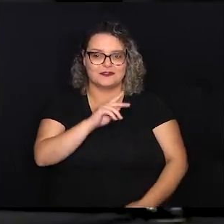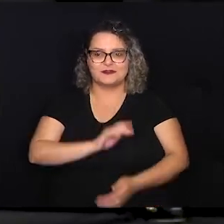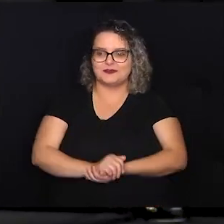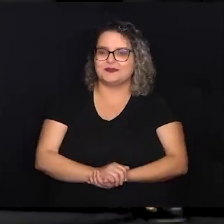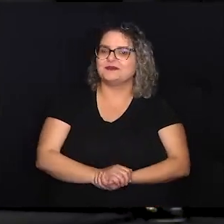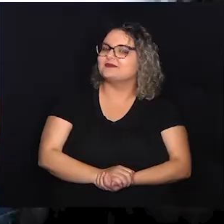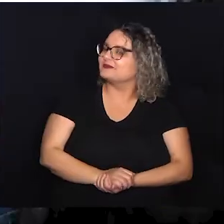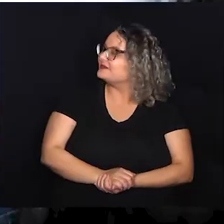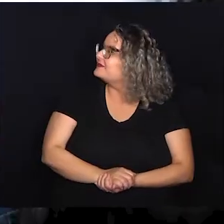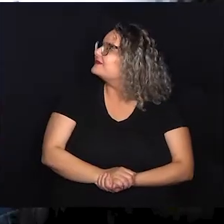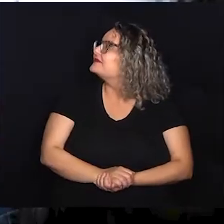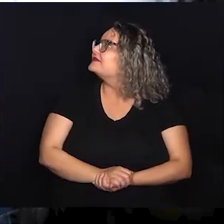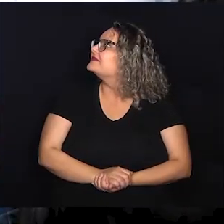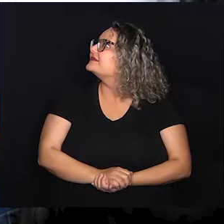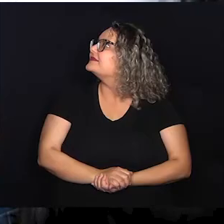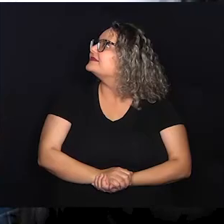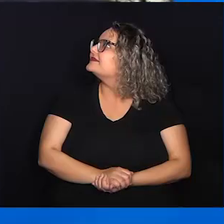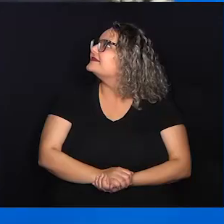amigos seus.